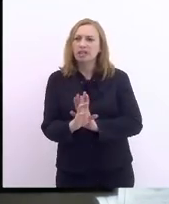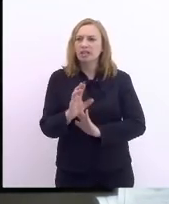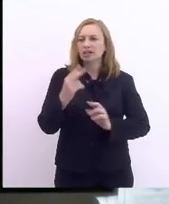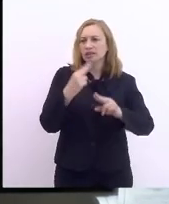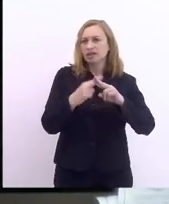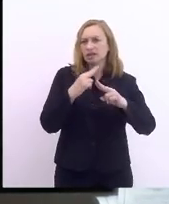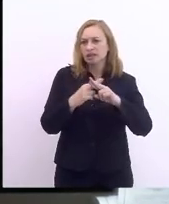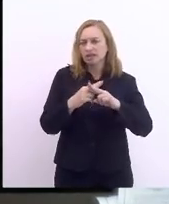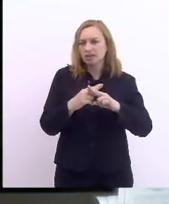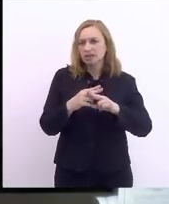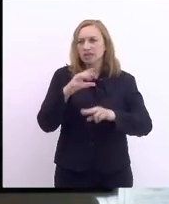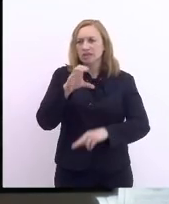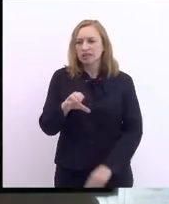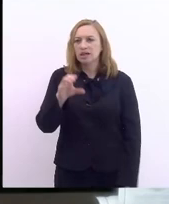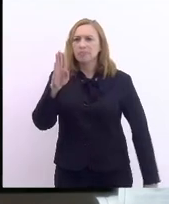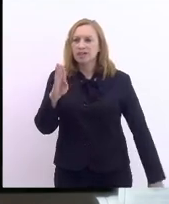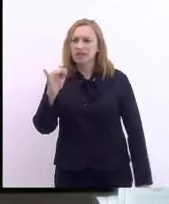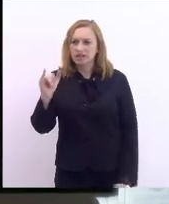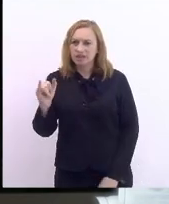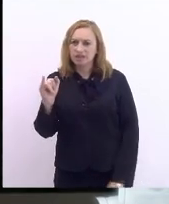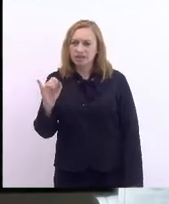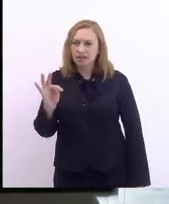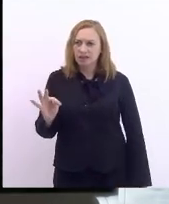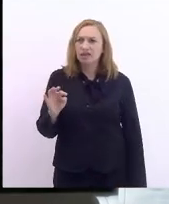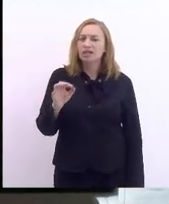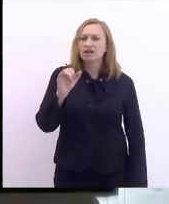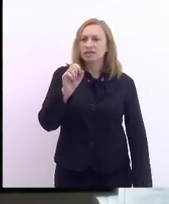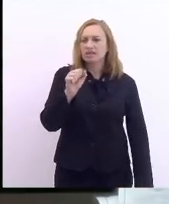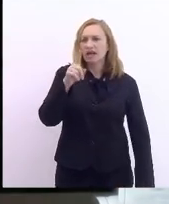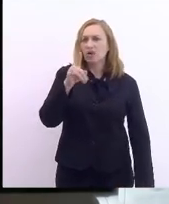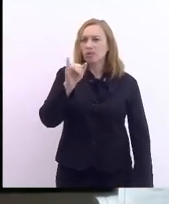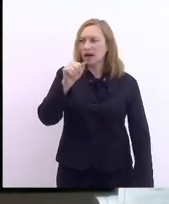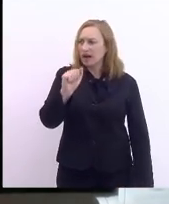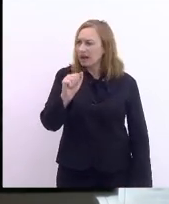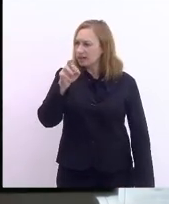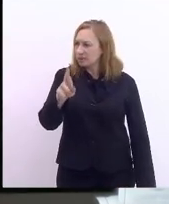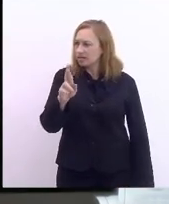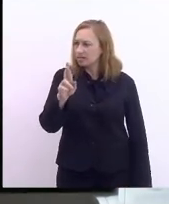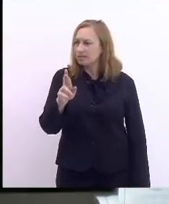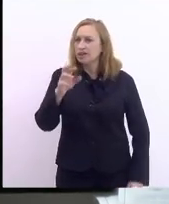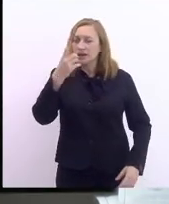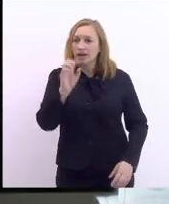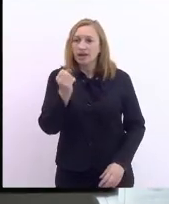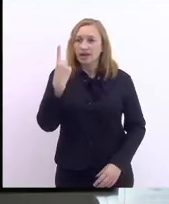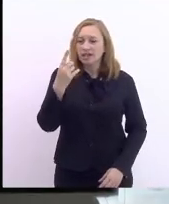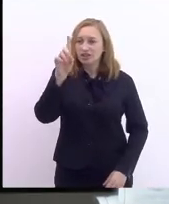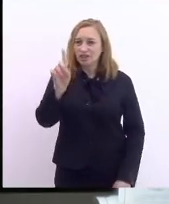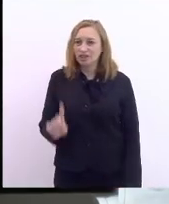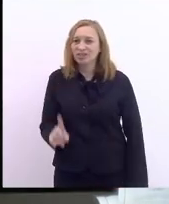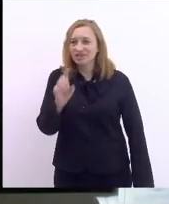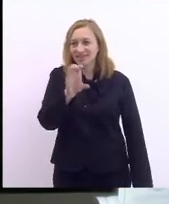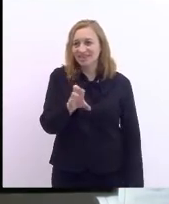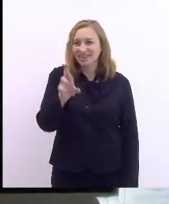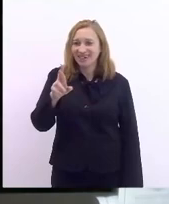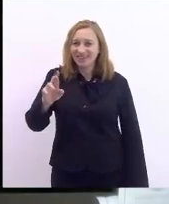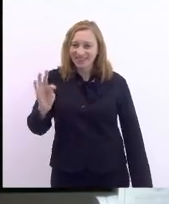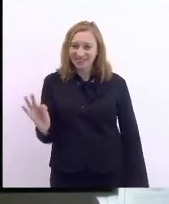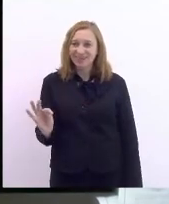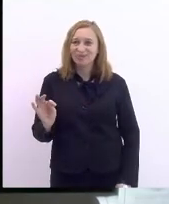Caixa Econômica e cebit solomar rock em Bar em diretor cft